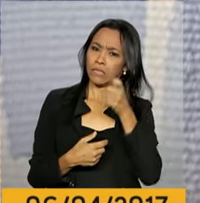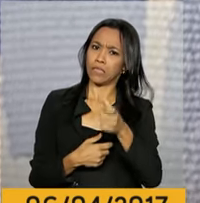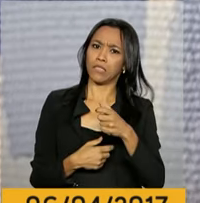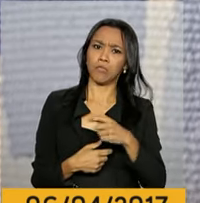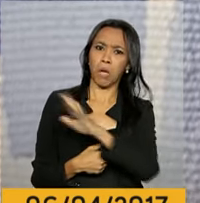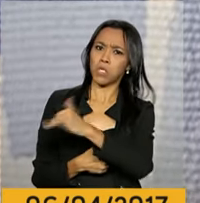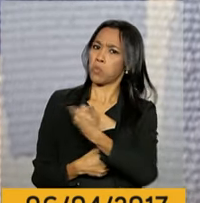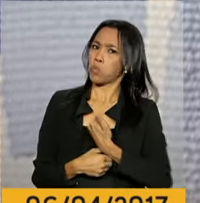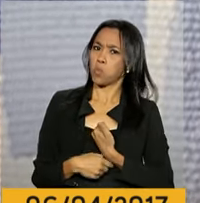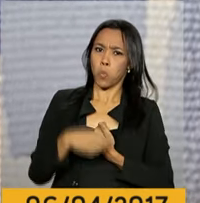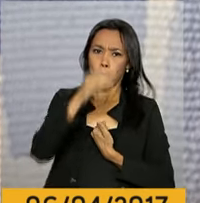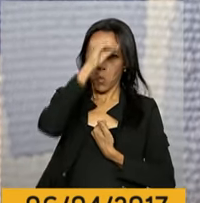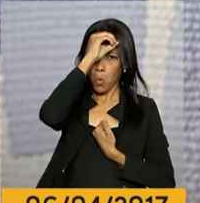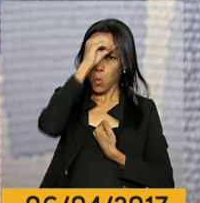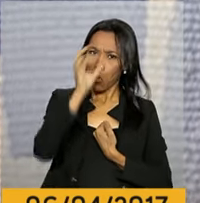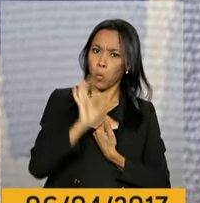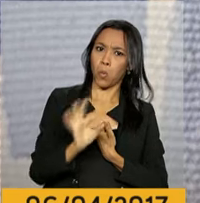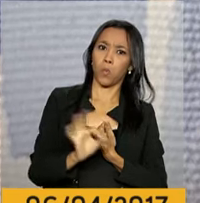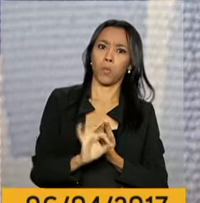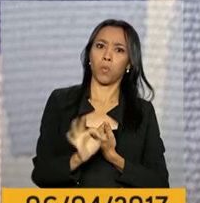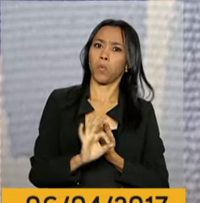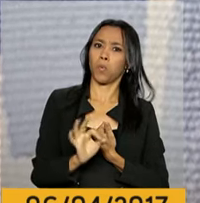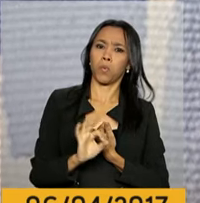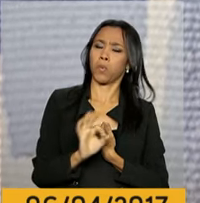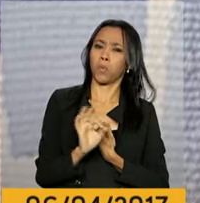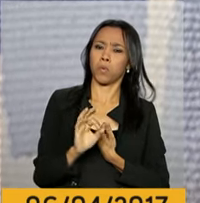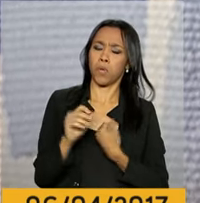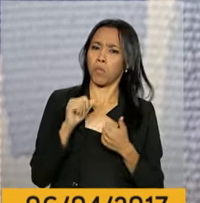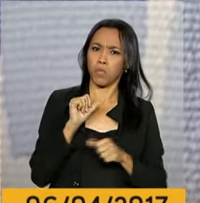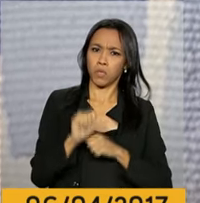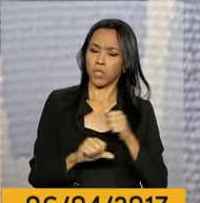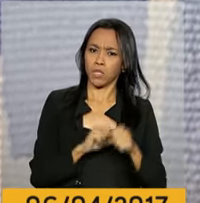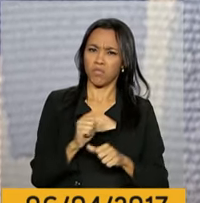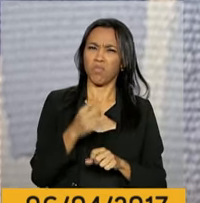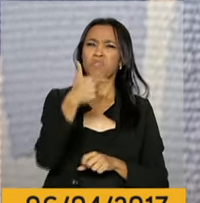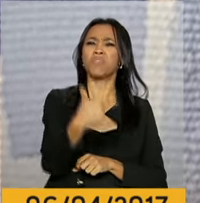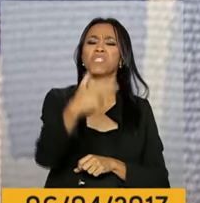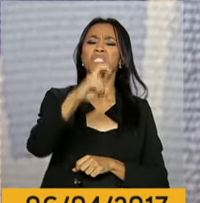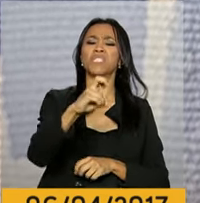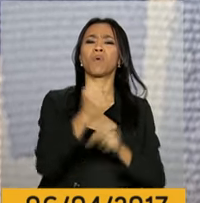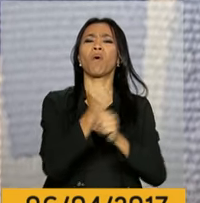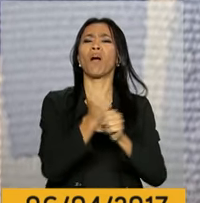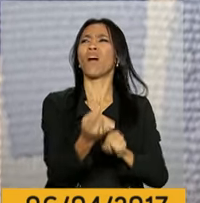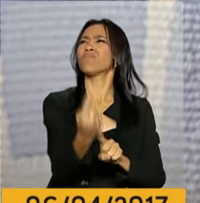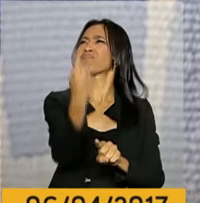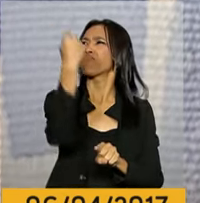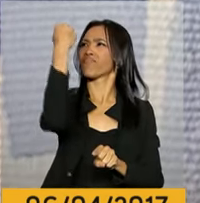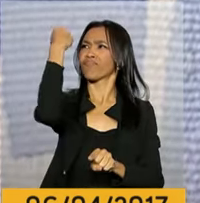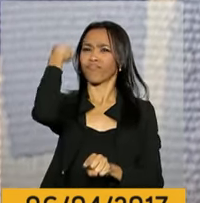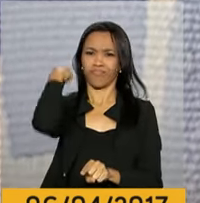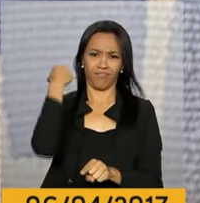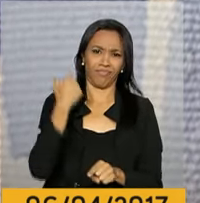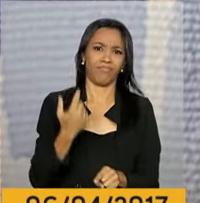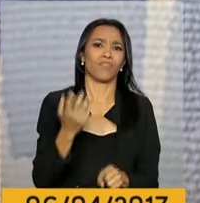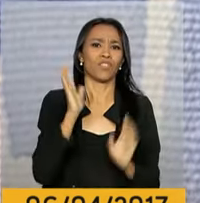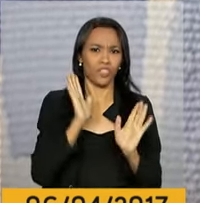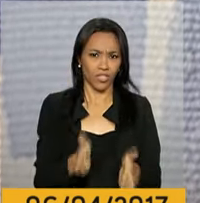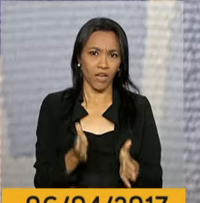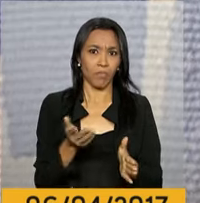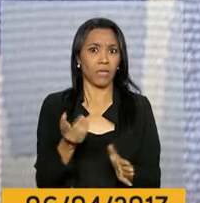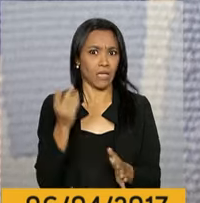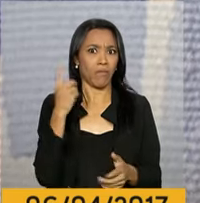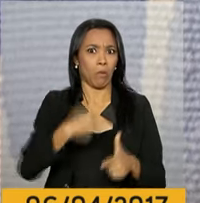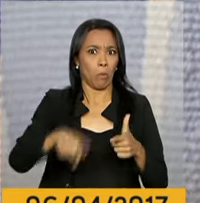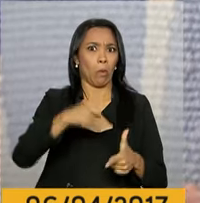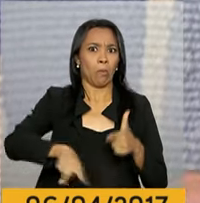notícia neste momento da reforma na Suécia. Ele disse, mas nós fizemos há 25 anos atrás, porque naquele momento a situação já era